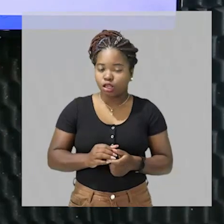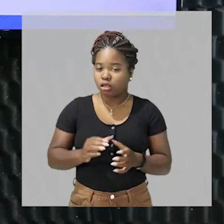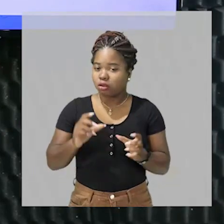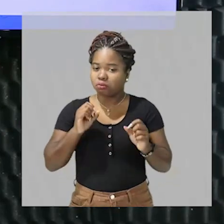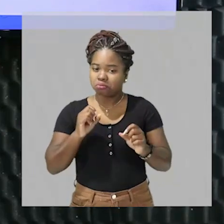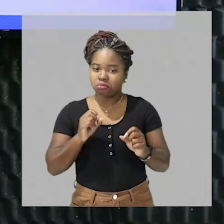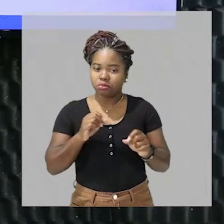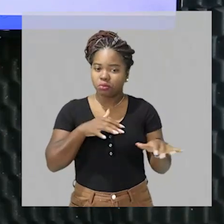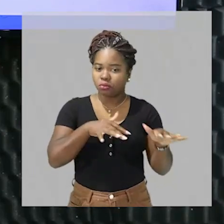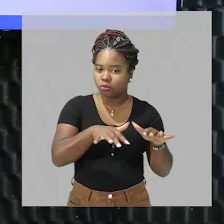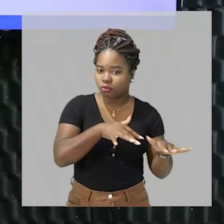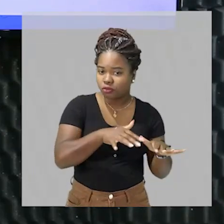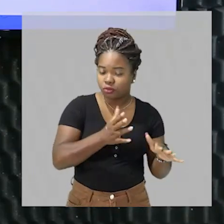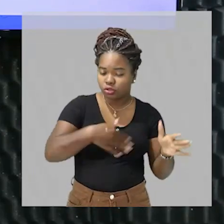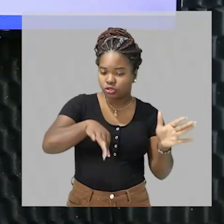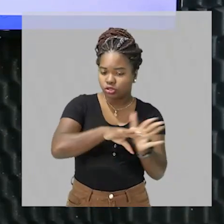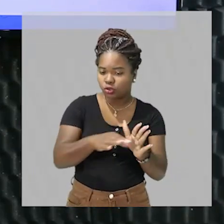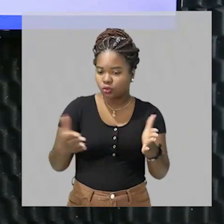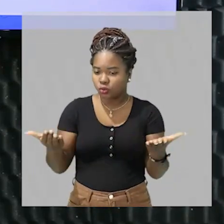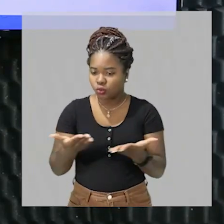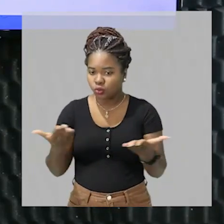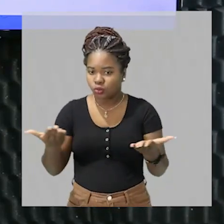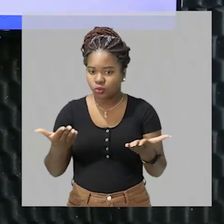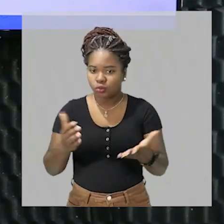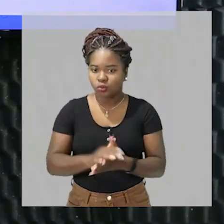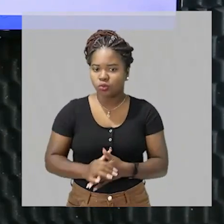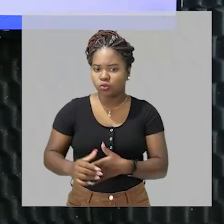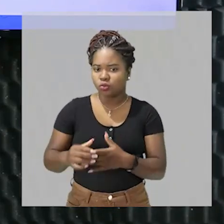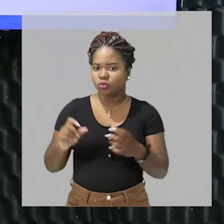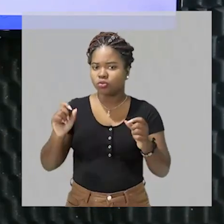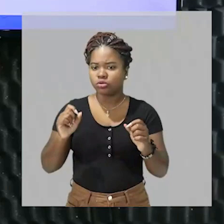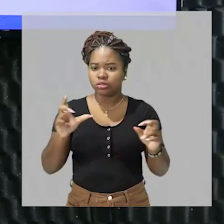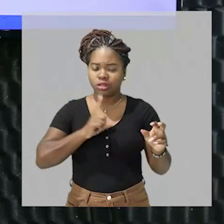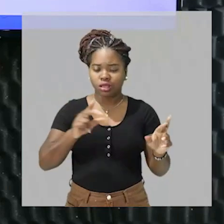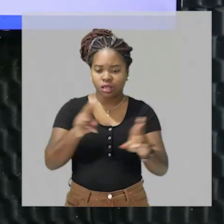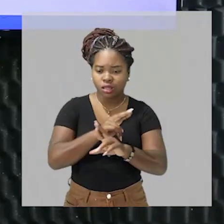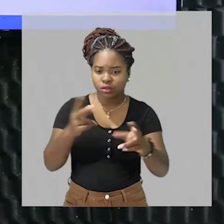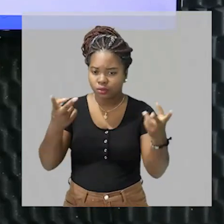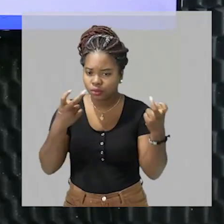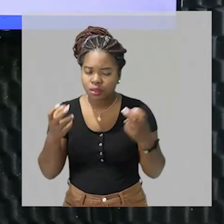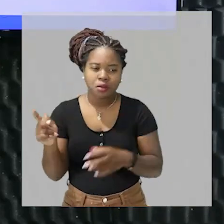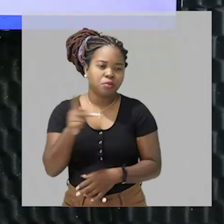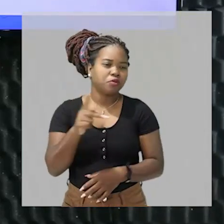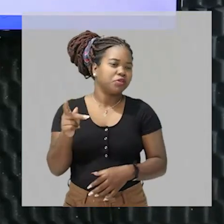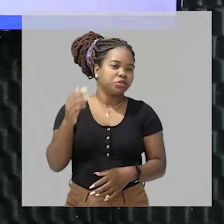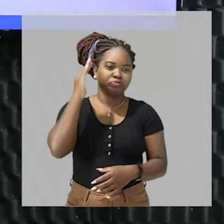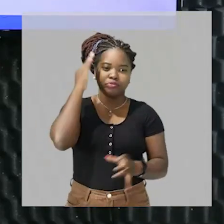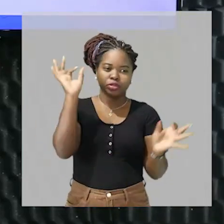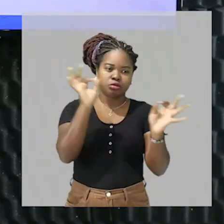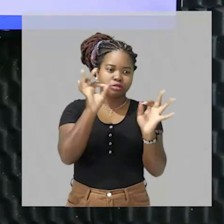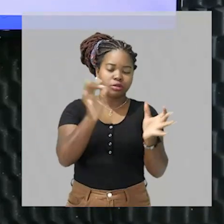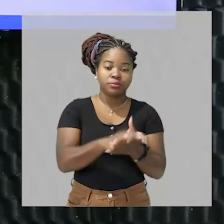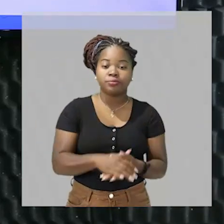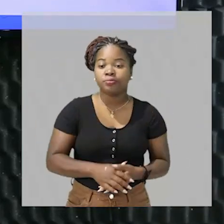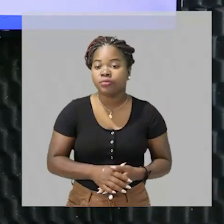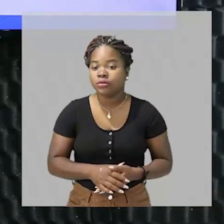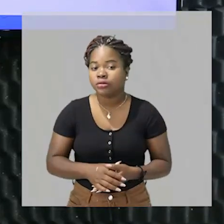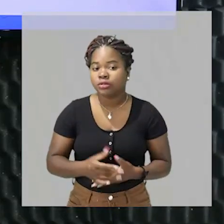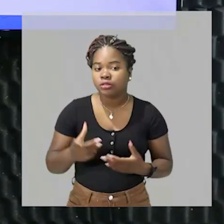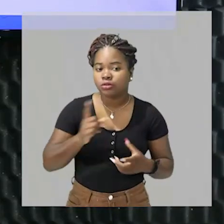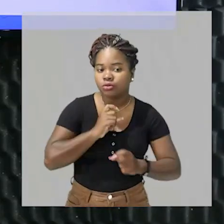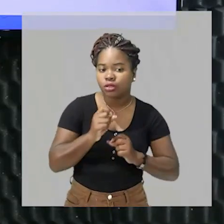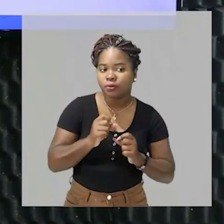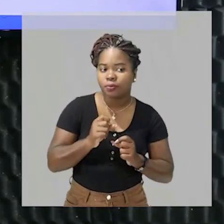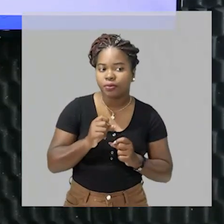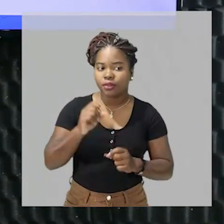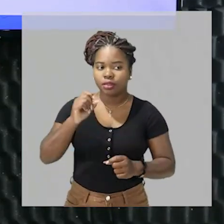que hoje chegou e diz ao que veio. Professor, eu não entendi. Bom, a intervenção ela é feita para te criar